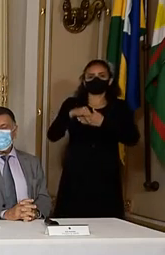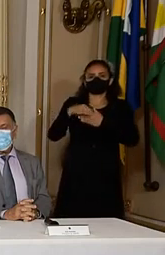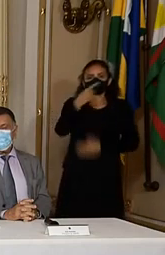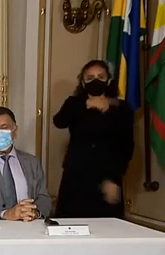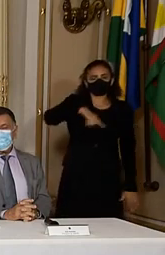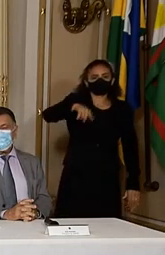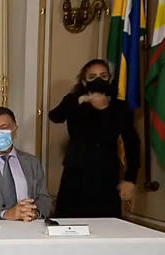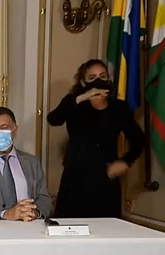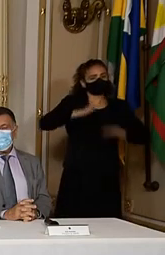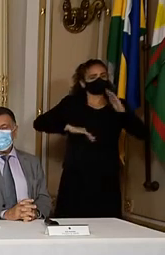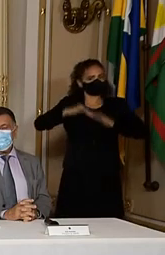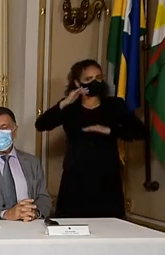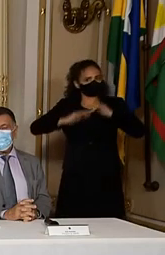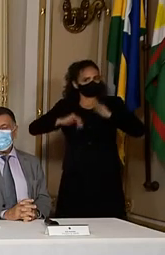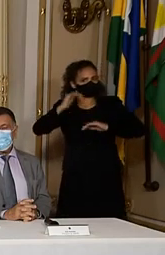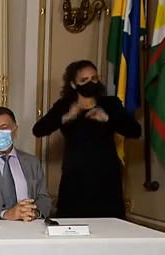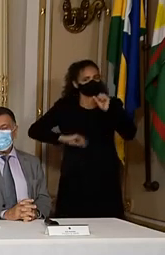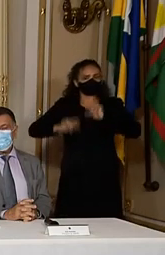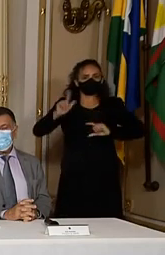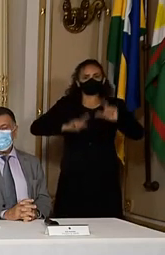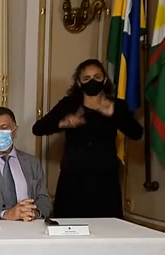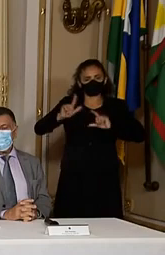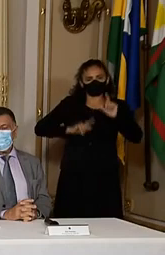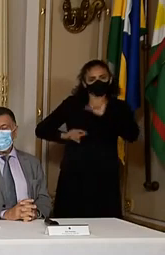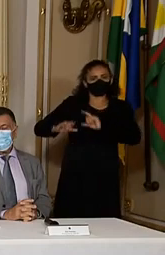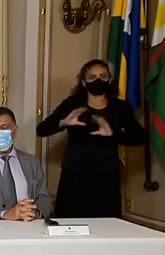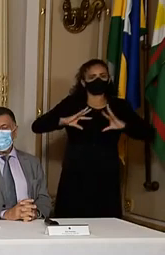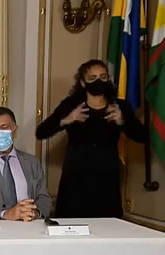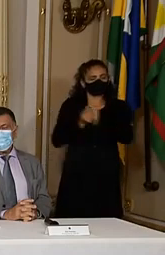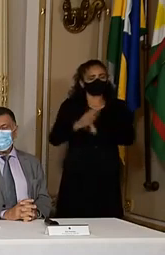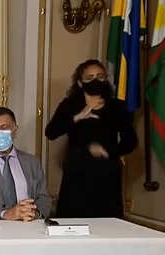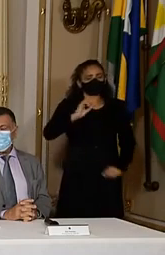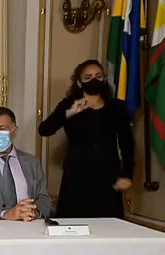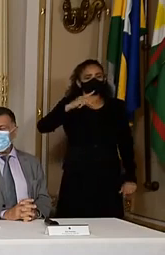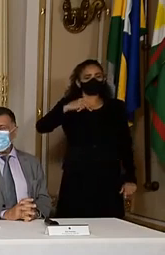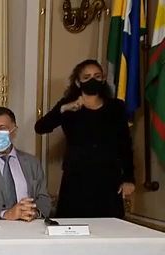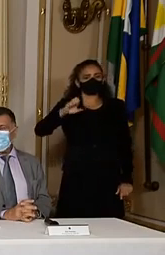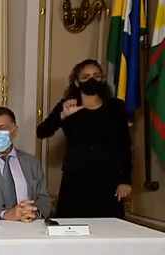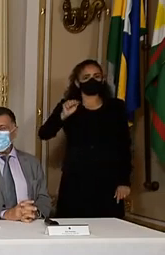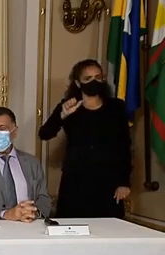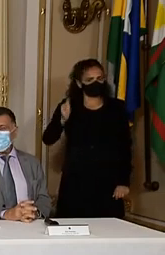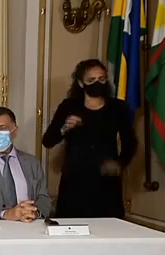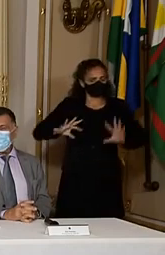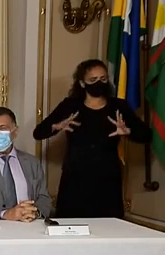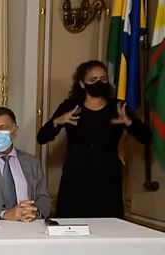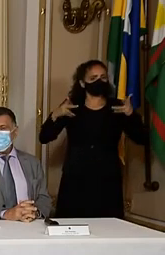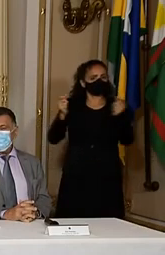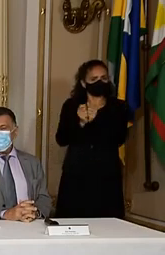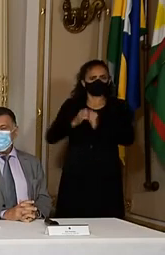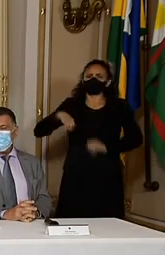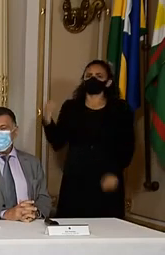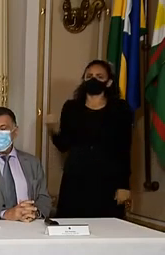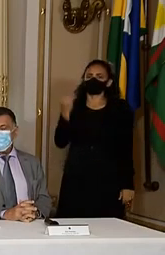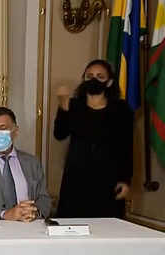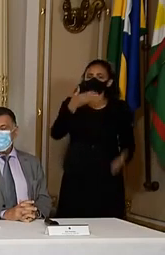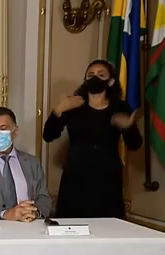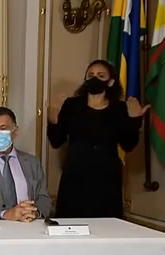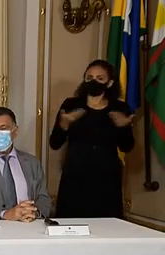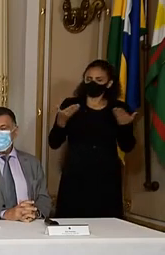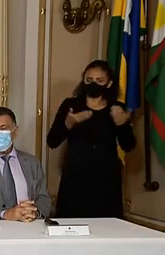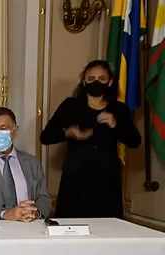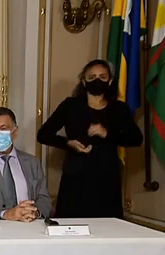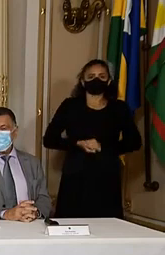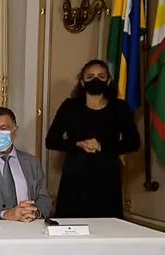aos funcionários que se dedicaram da Compesa a companhia de saneamento teve uma atuação é bastante significativa nesse